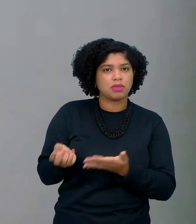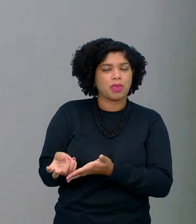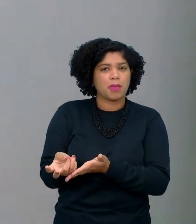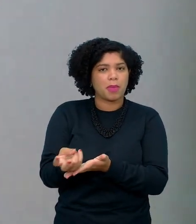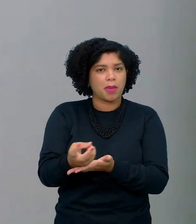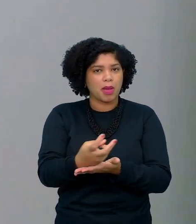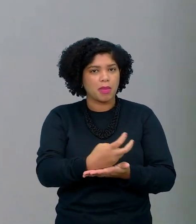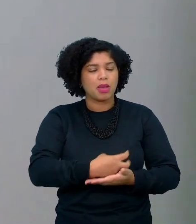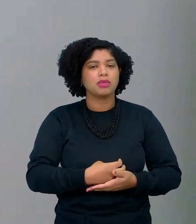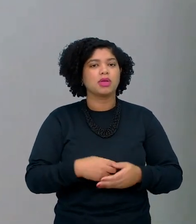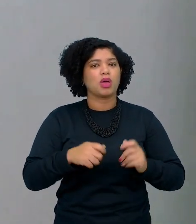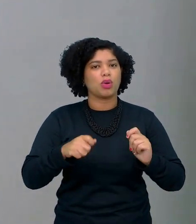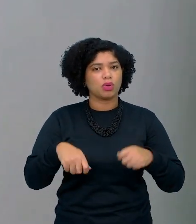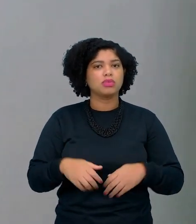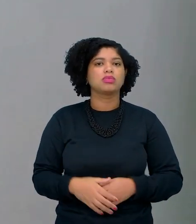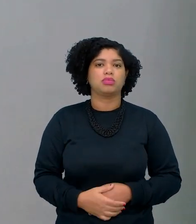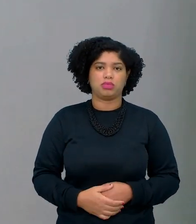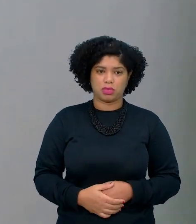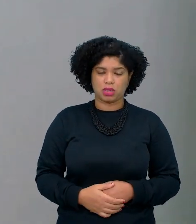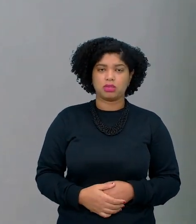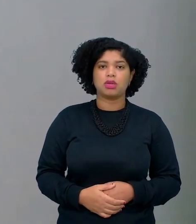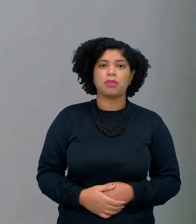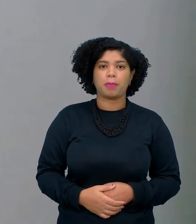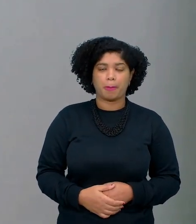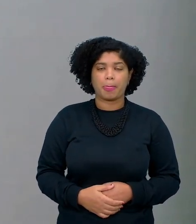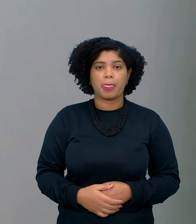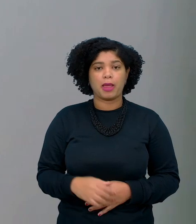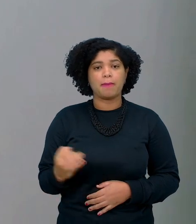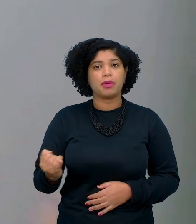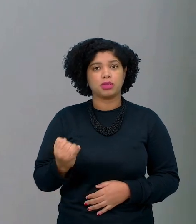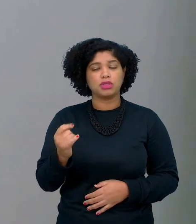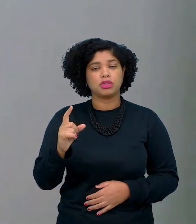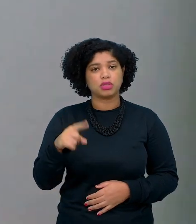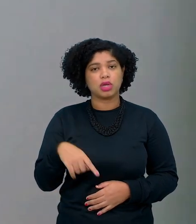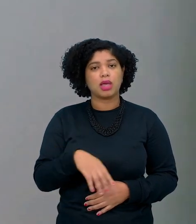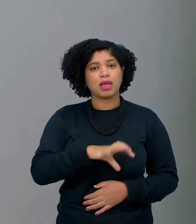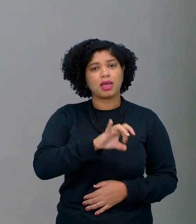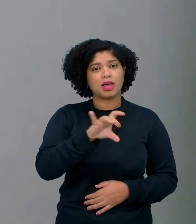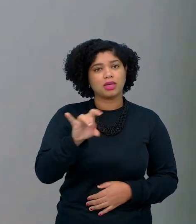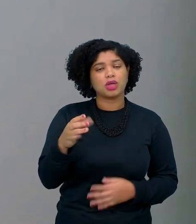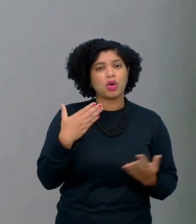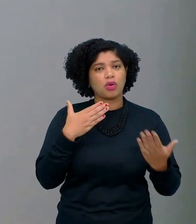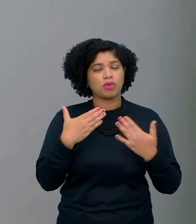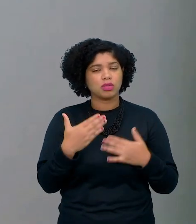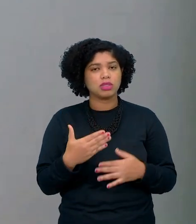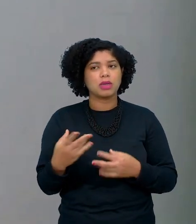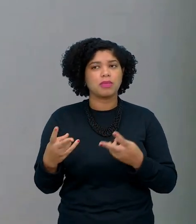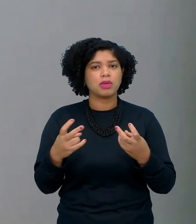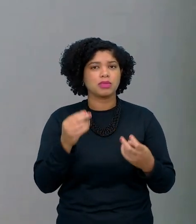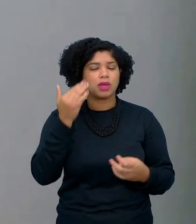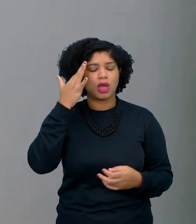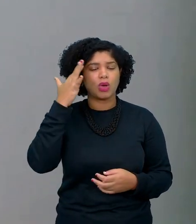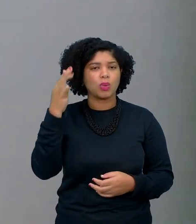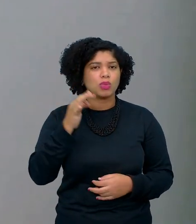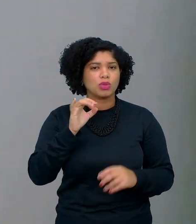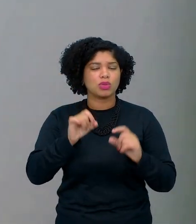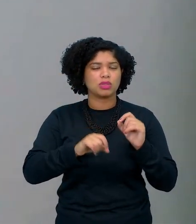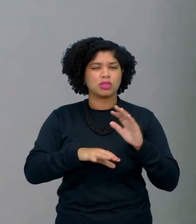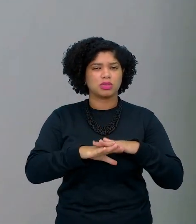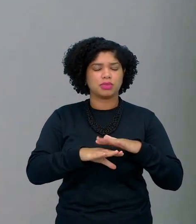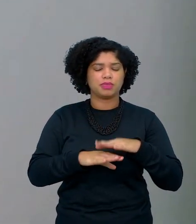Vamos dar início aí no levantamento de conhecimento. Vamos cada um falando o seu, o que cada um